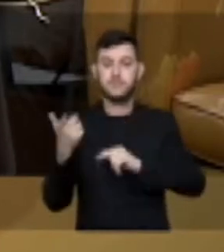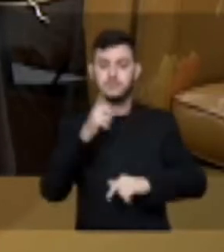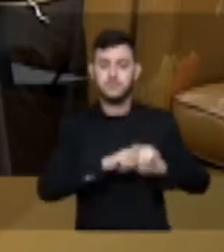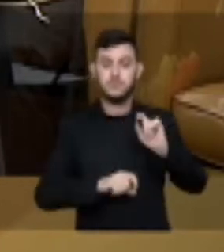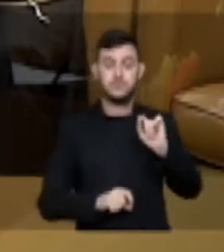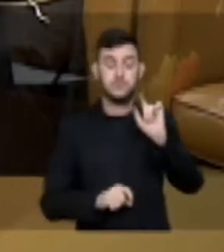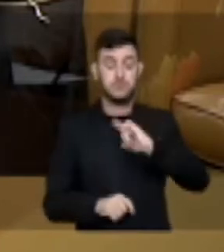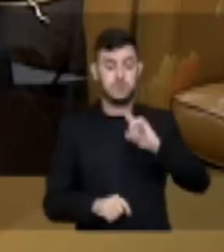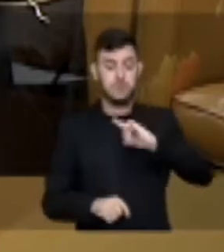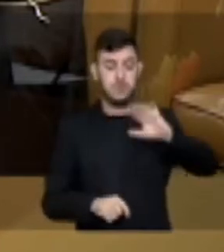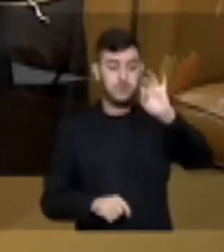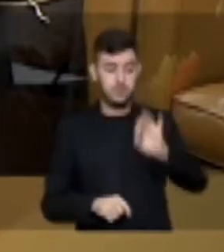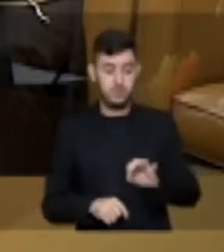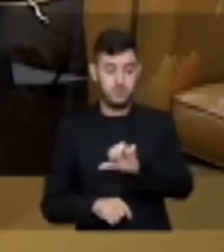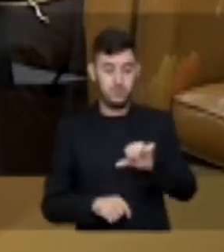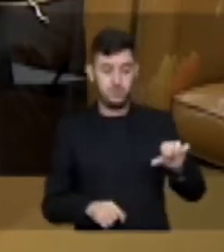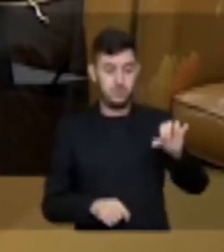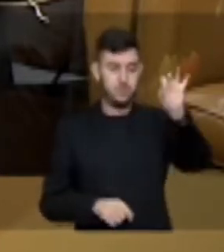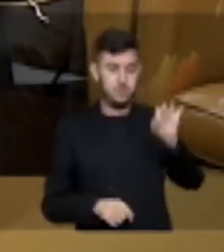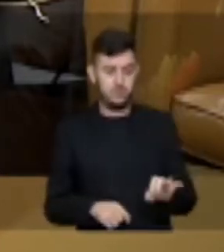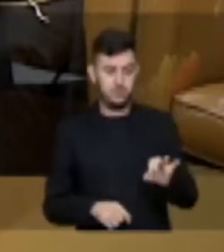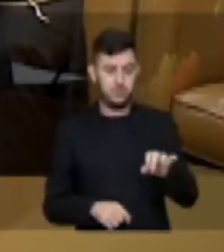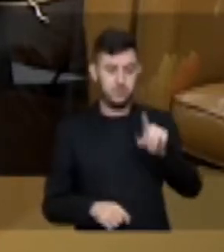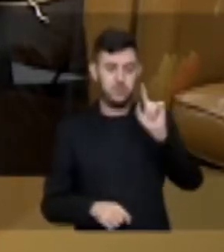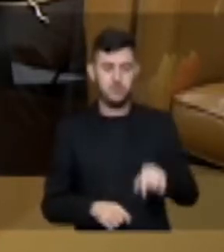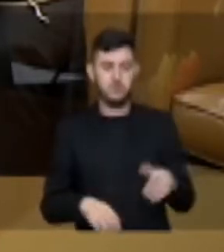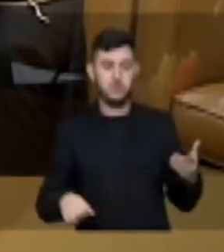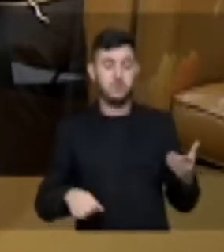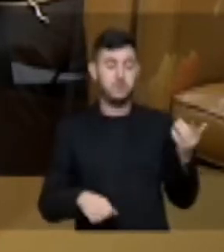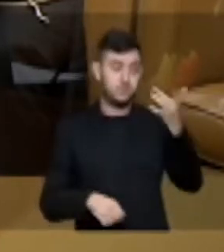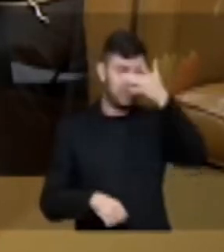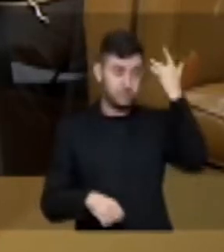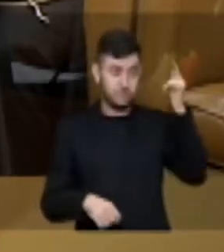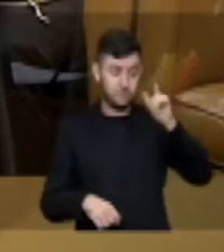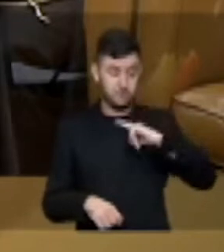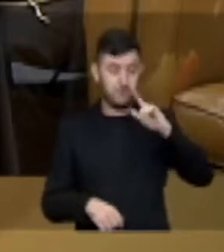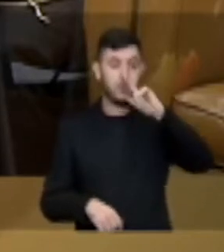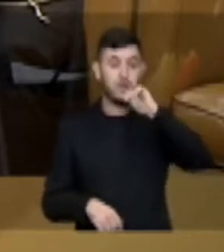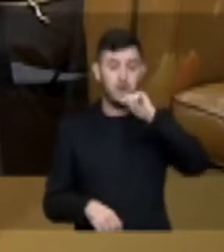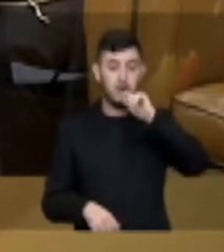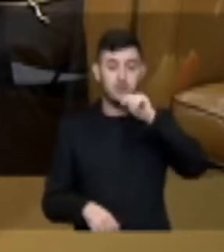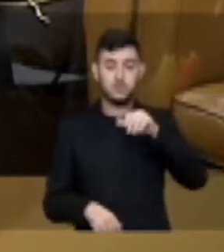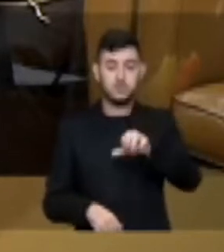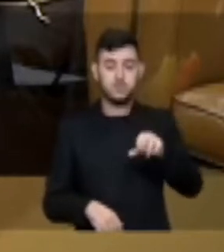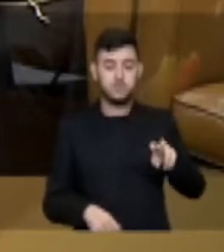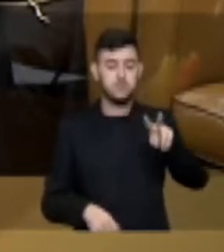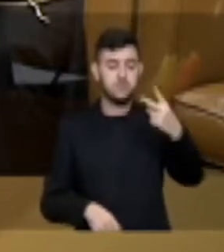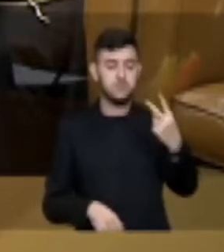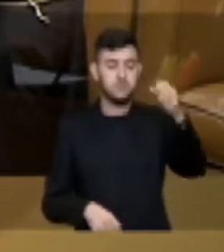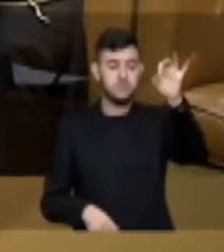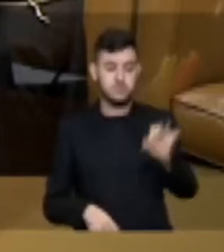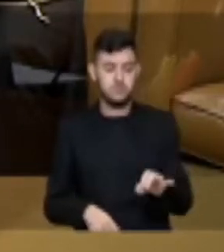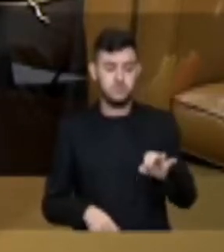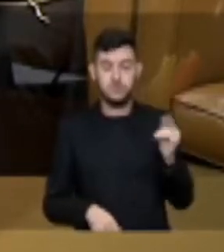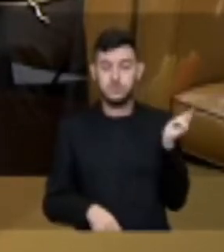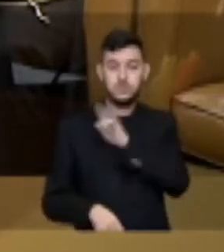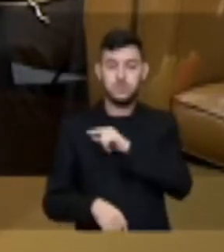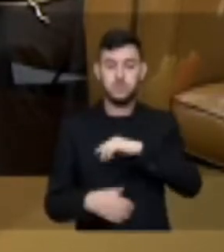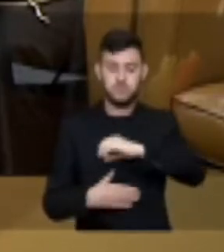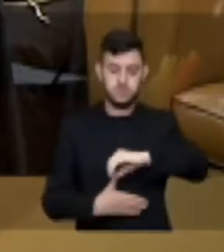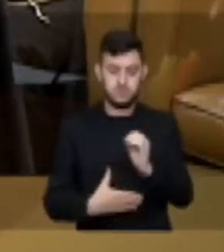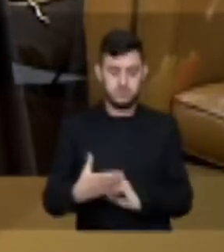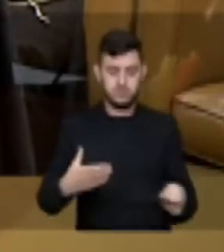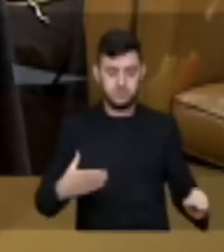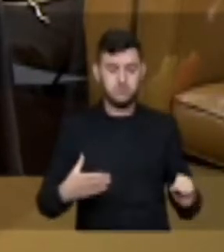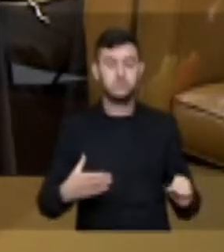índice de 99% de acesso à água e de 92% de acesso a esgoto